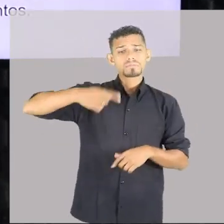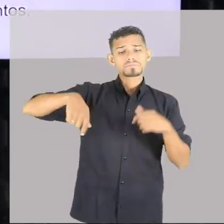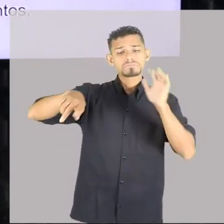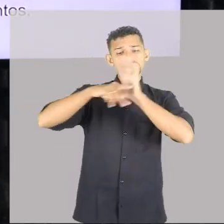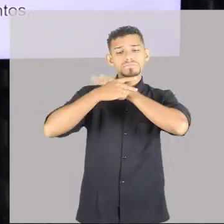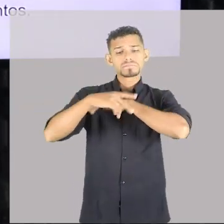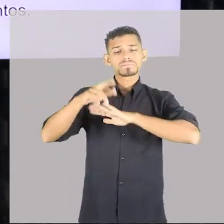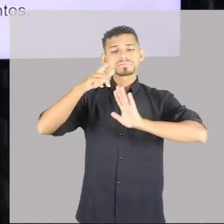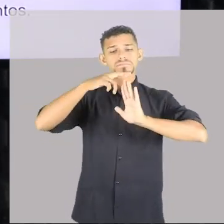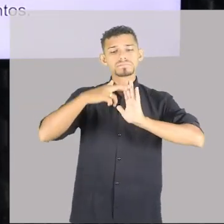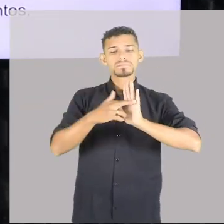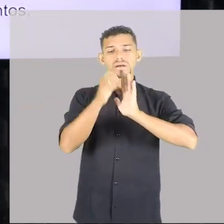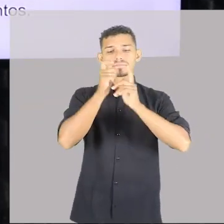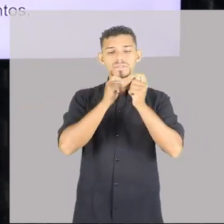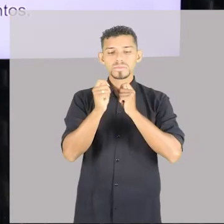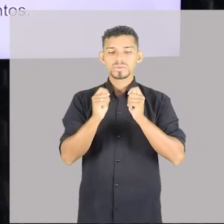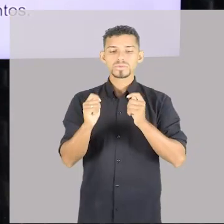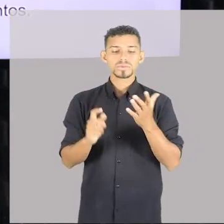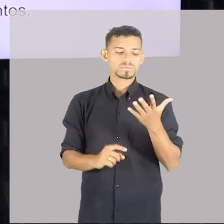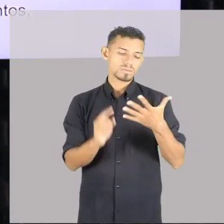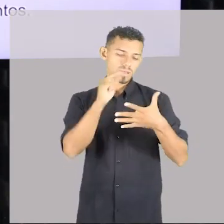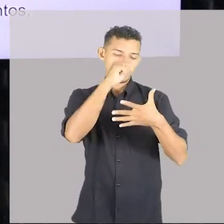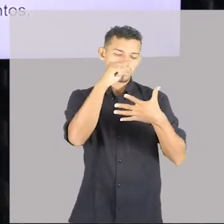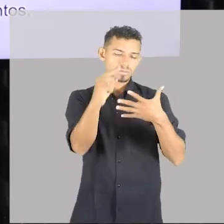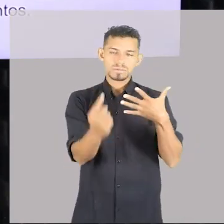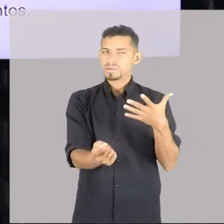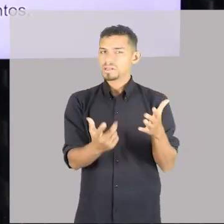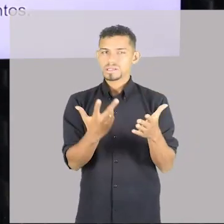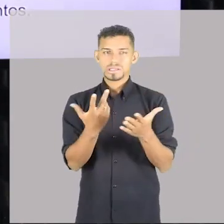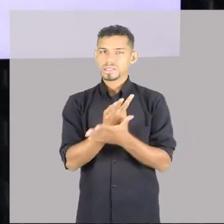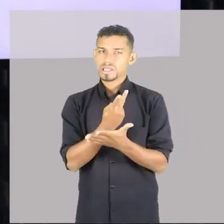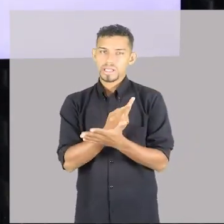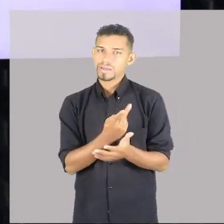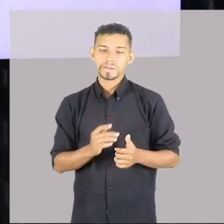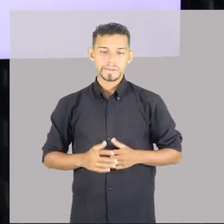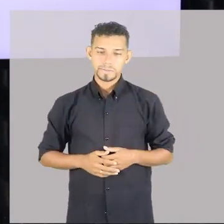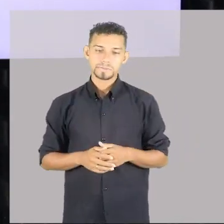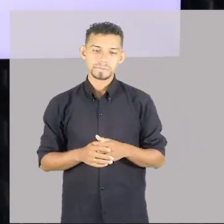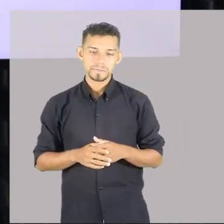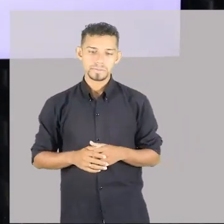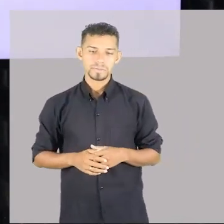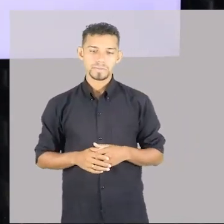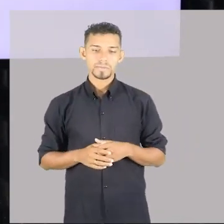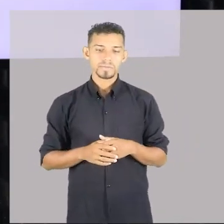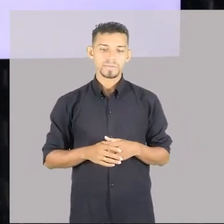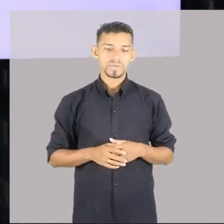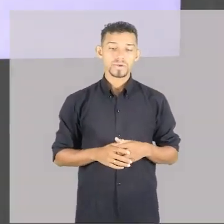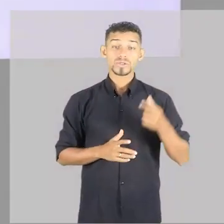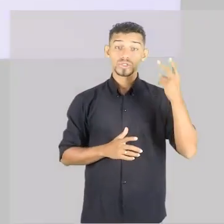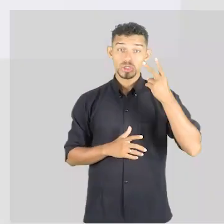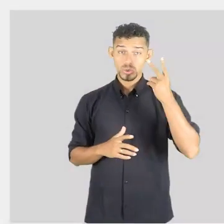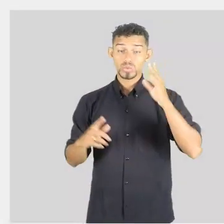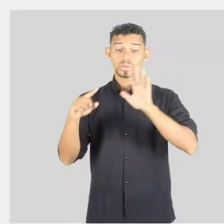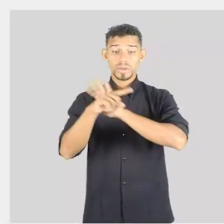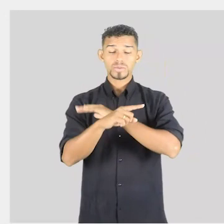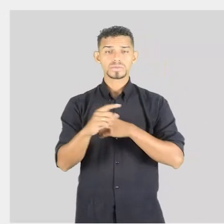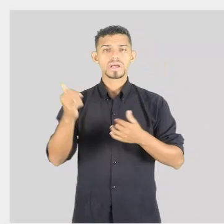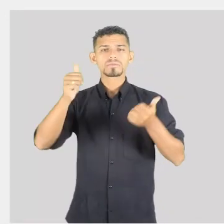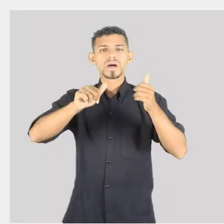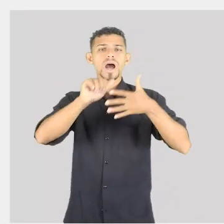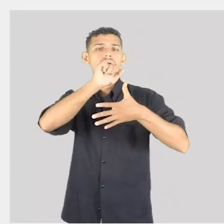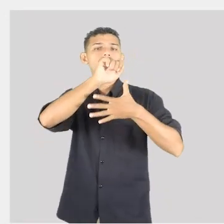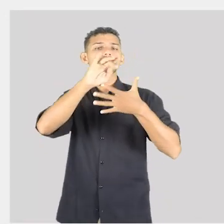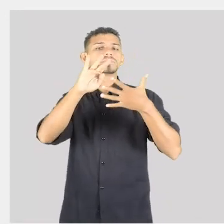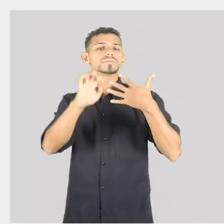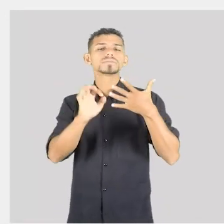processo administrativo. Todas as demais, pelas razões expostas, estão erradas. Segunda questão, assinale a